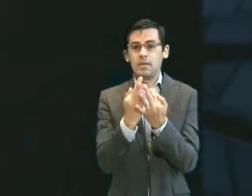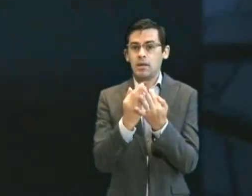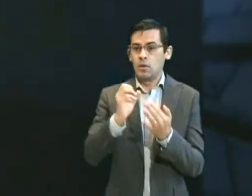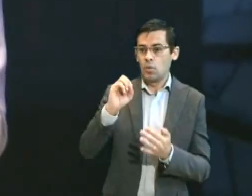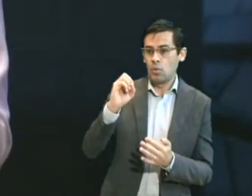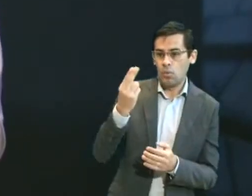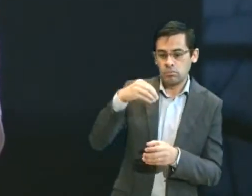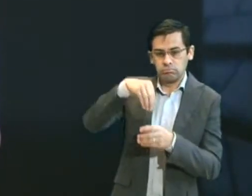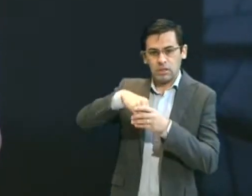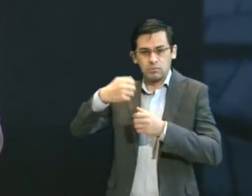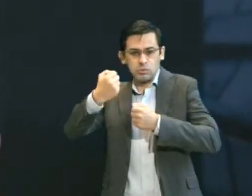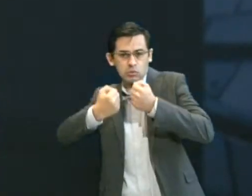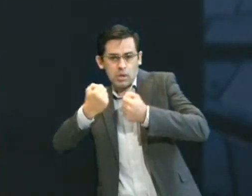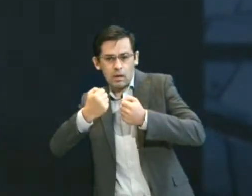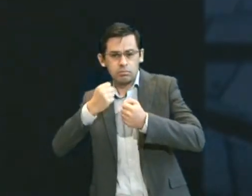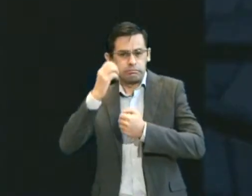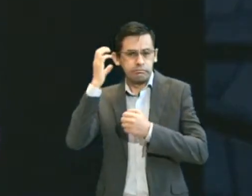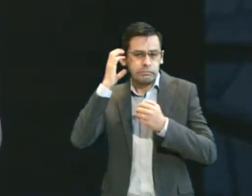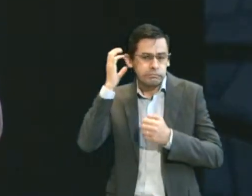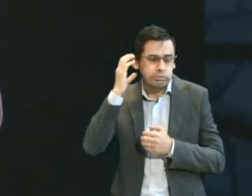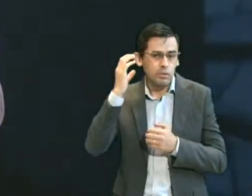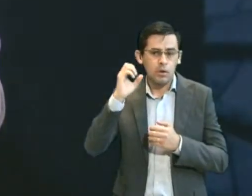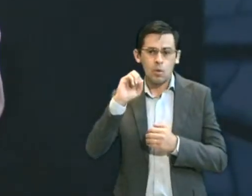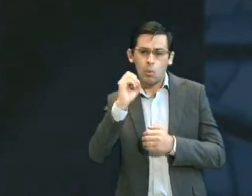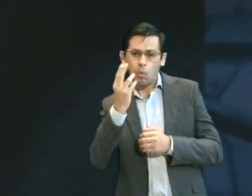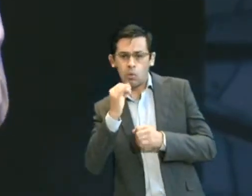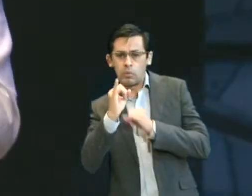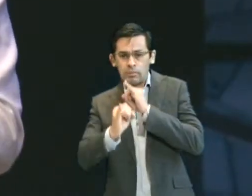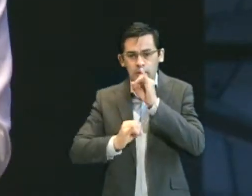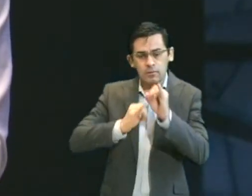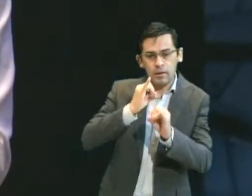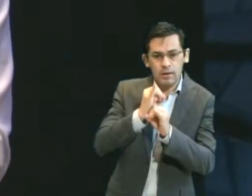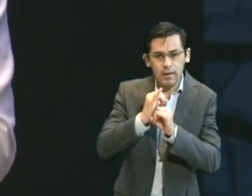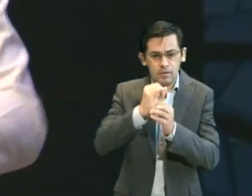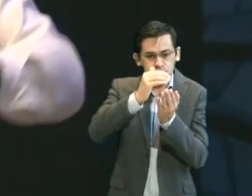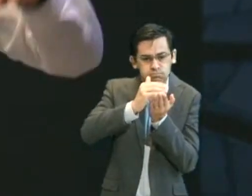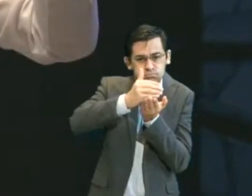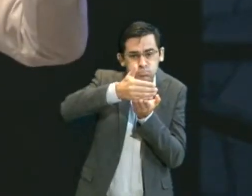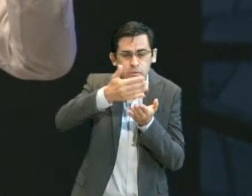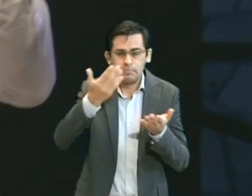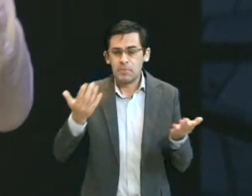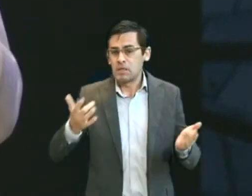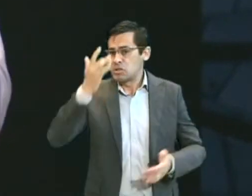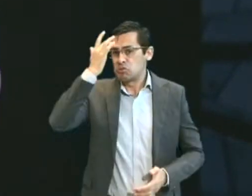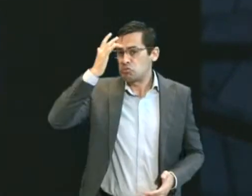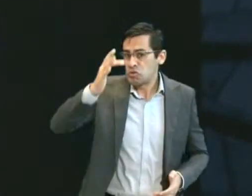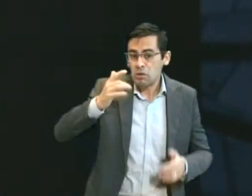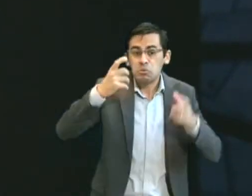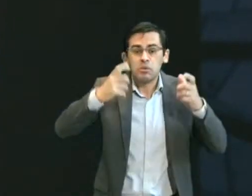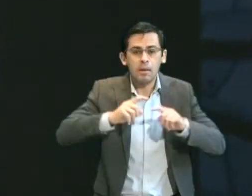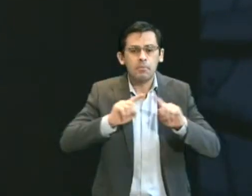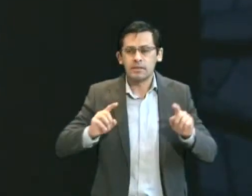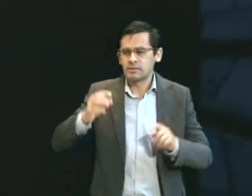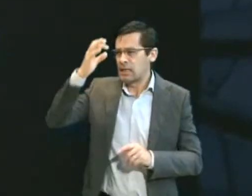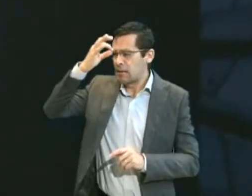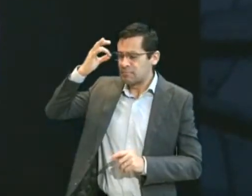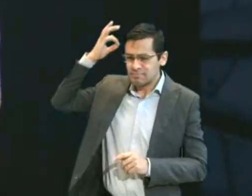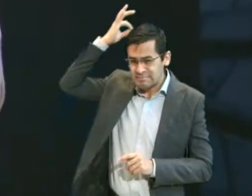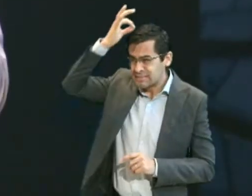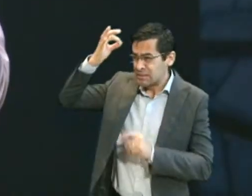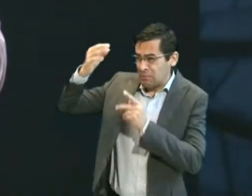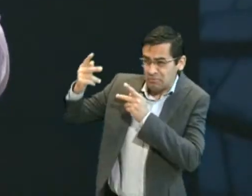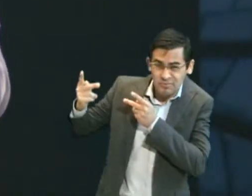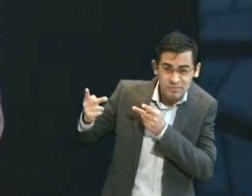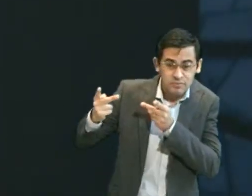seja no carro, pelo rádio, seja na internet, na frente do computador. A presença de Deus vai